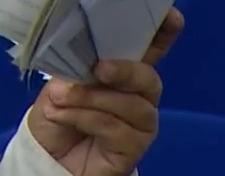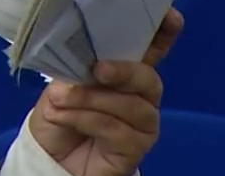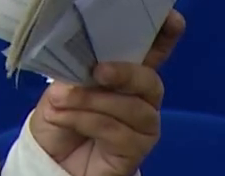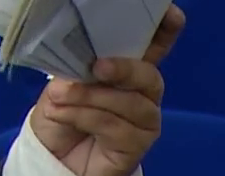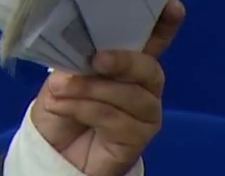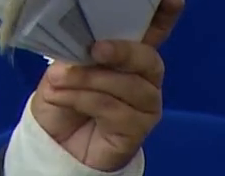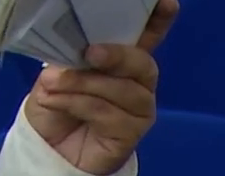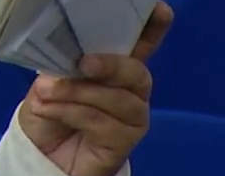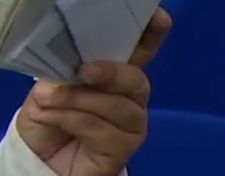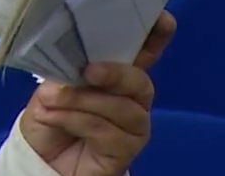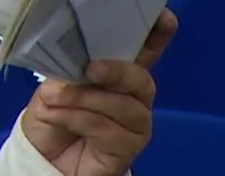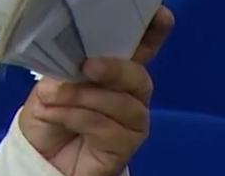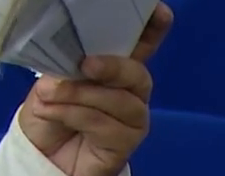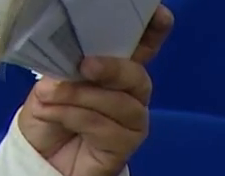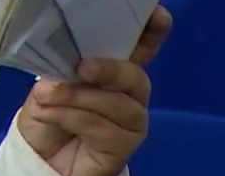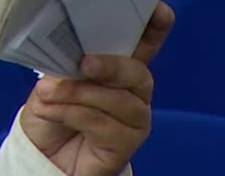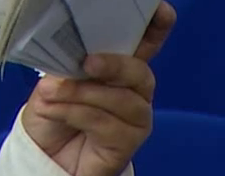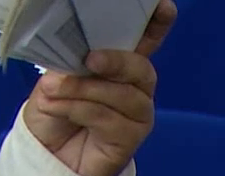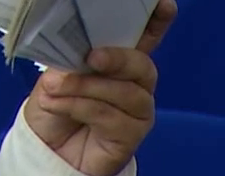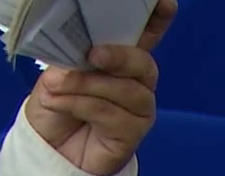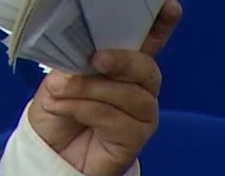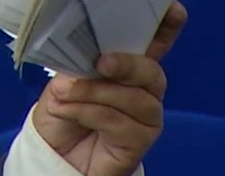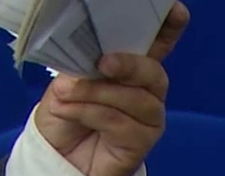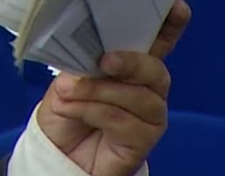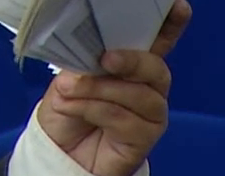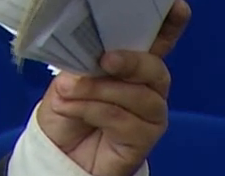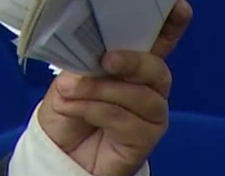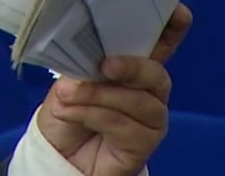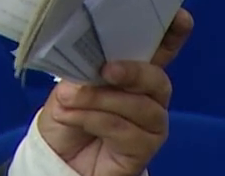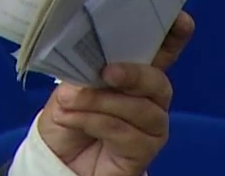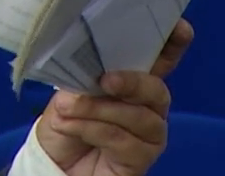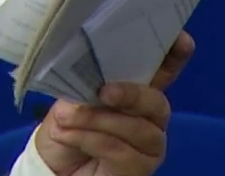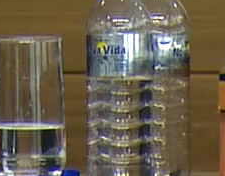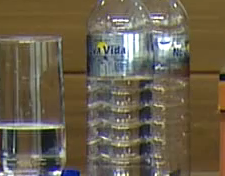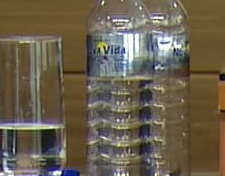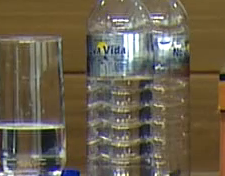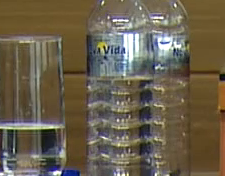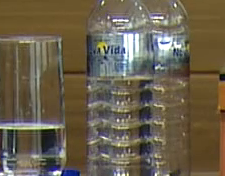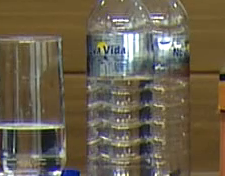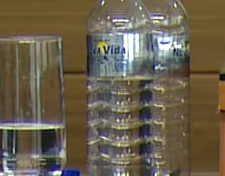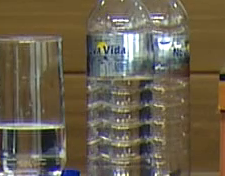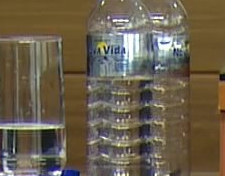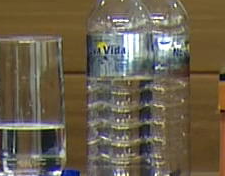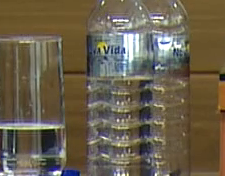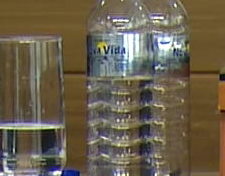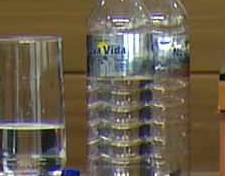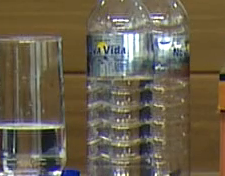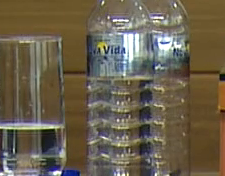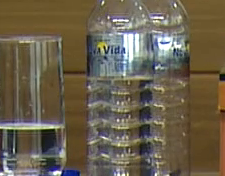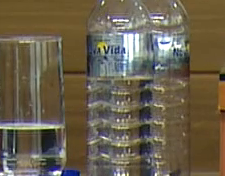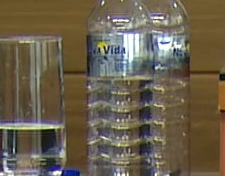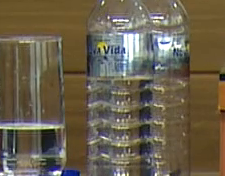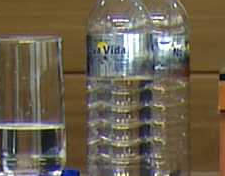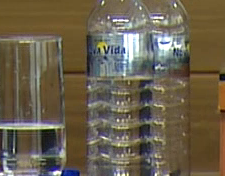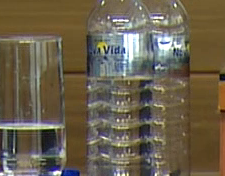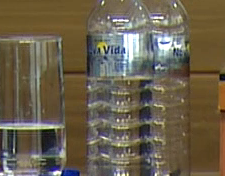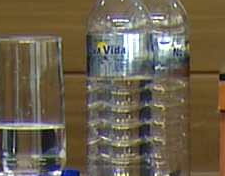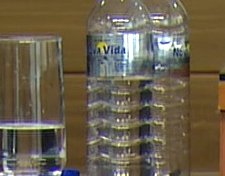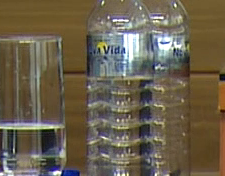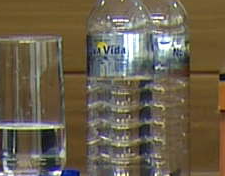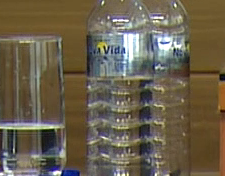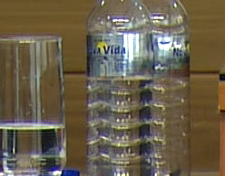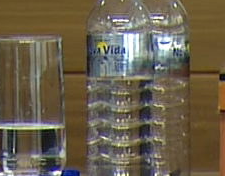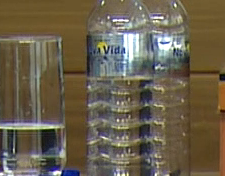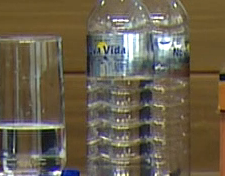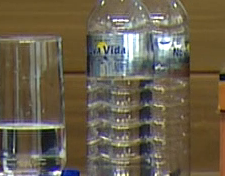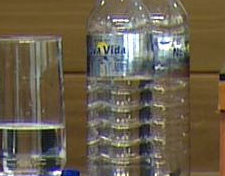obrigado agora por favor continue nós temos que a aaa a requisição da santa casa ela foi